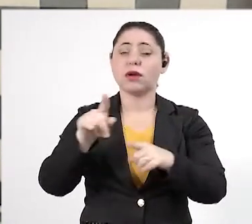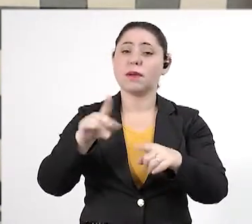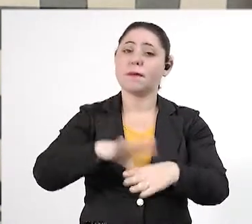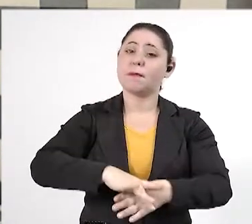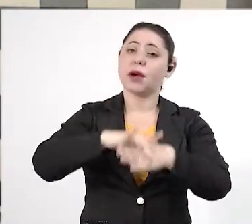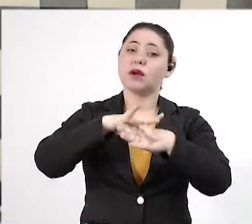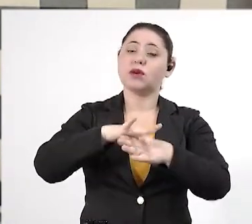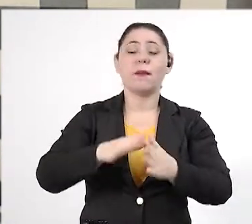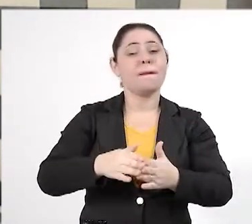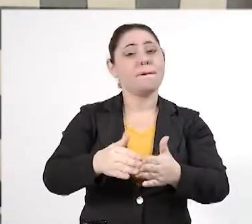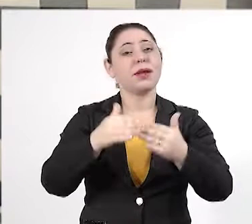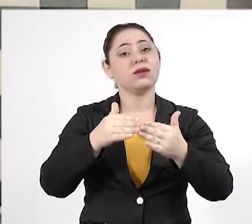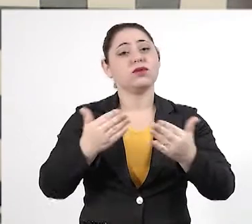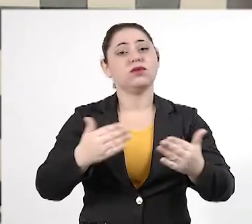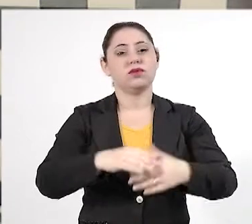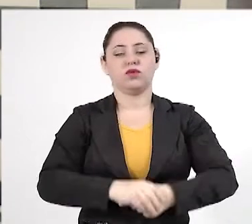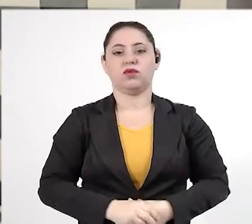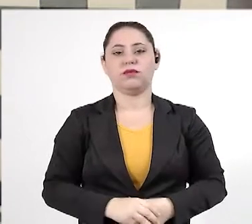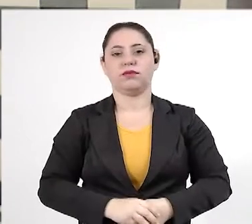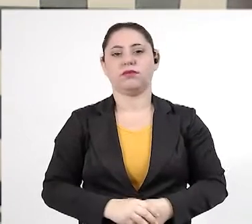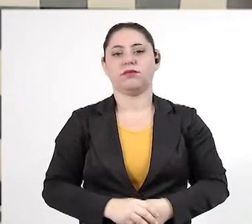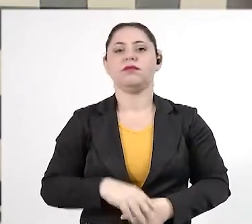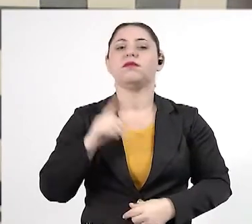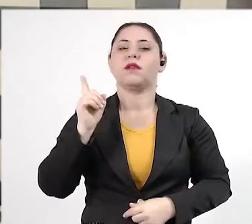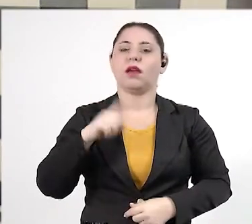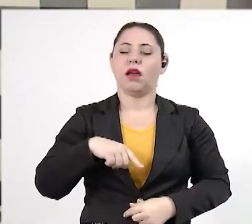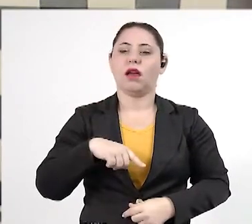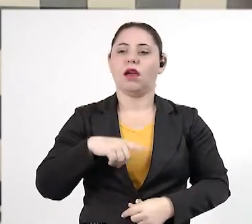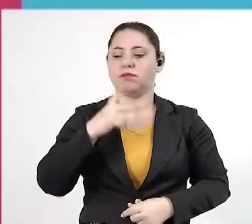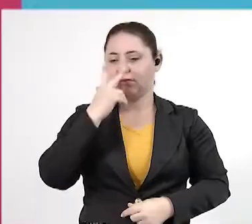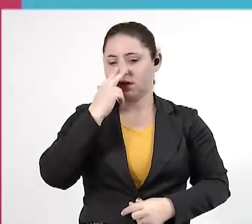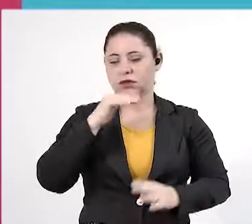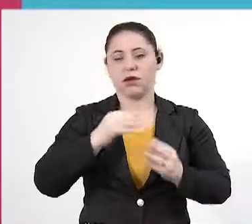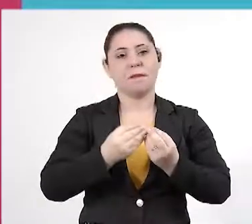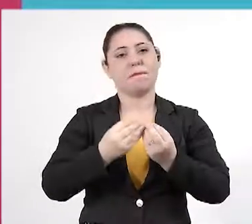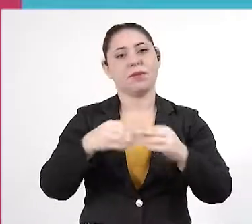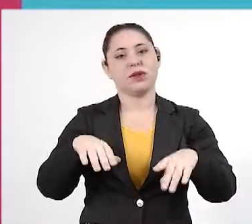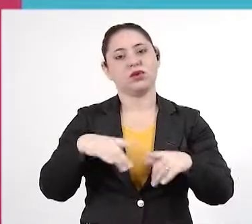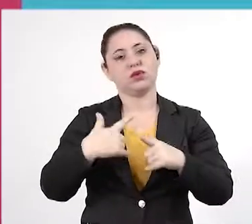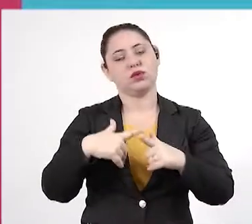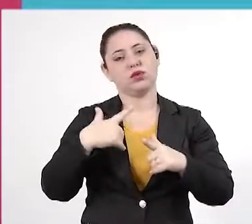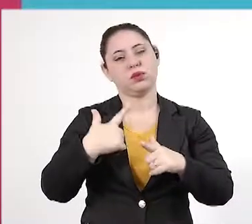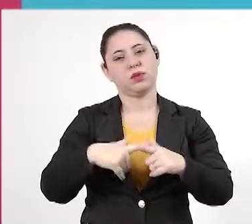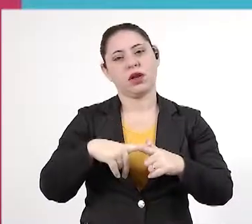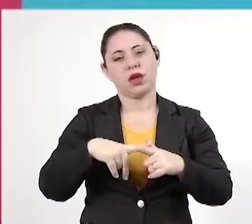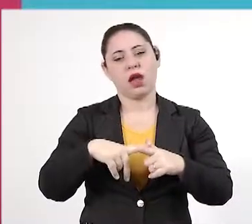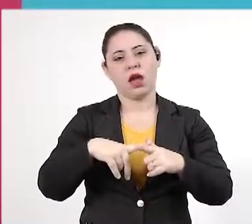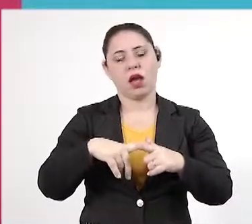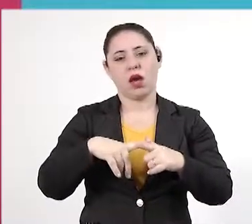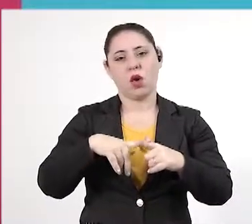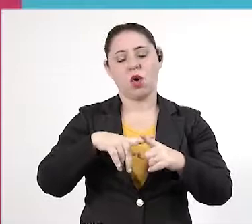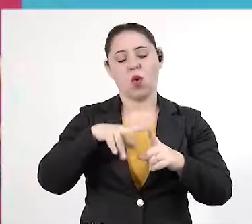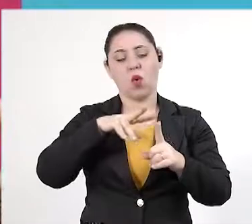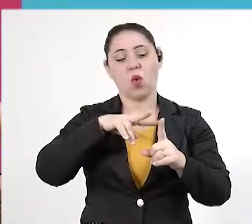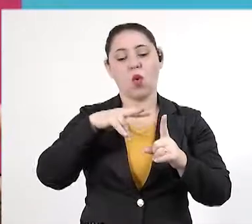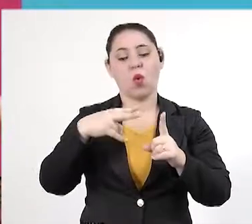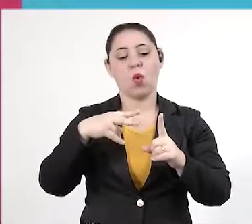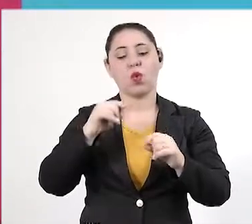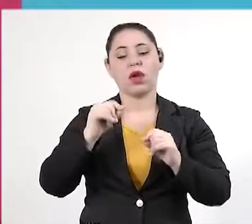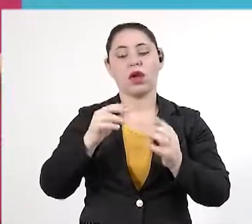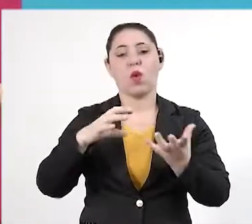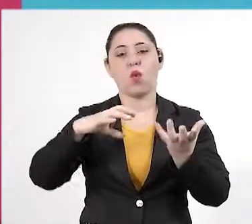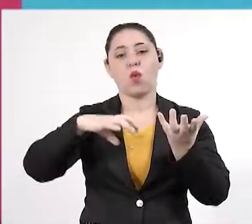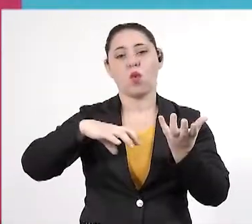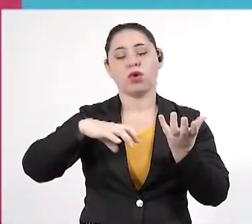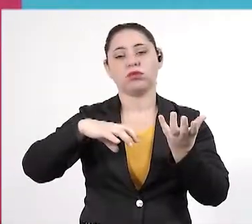as nossas principais reivindicações? Fica bastante deformado, né, Lívia? Porque se a gente for observar e